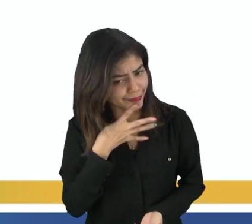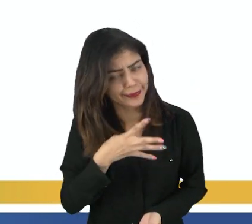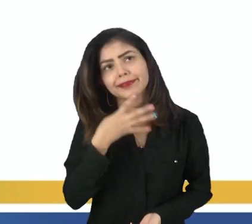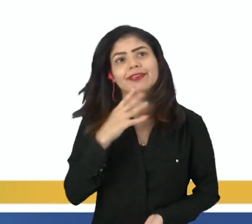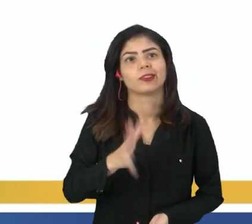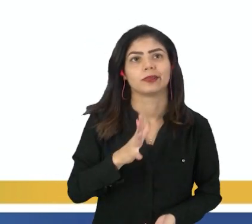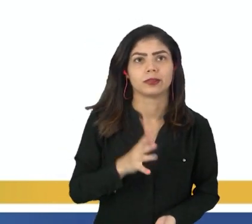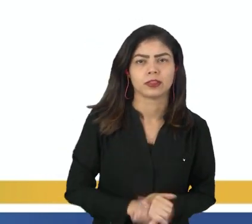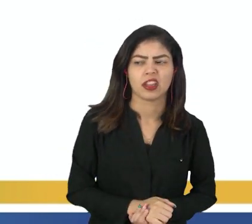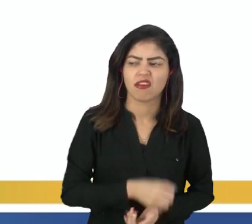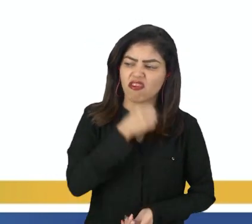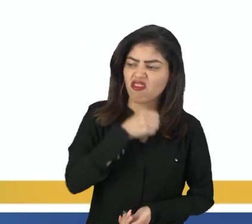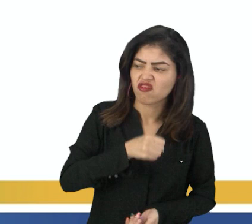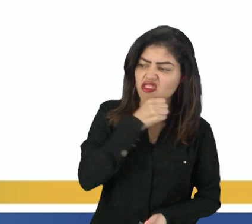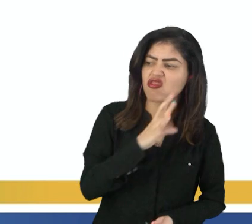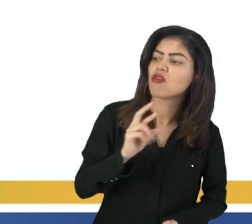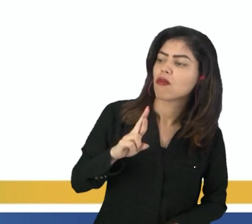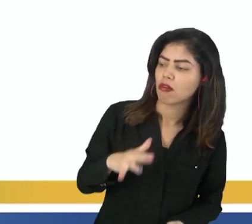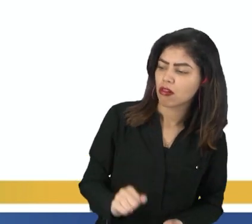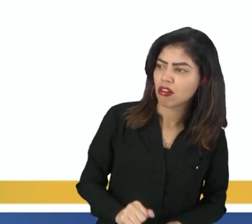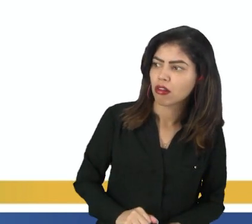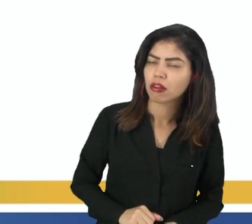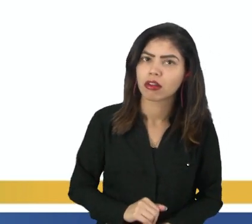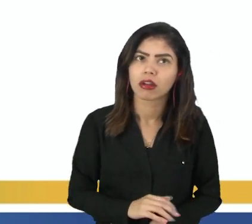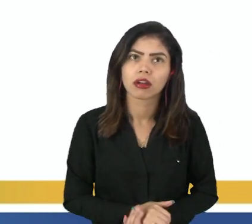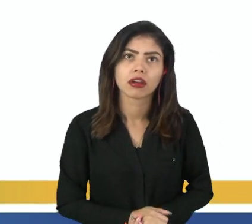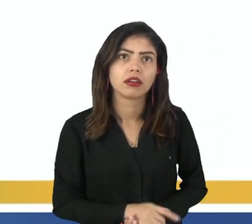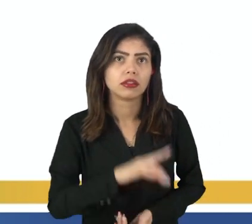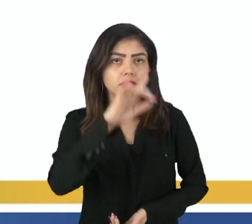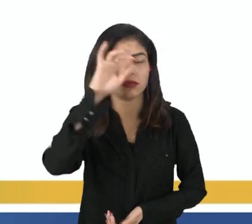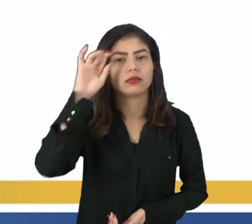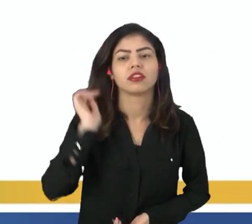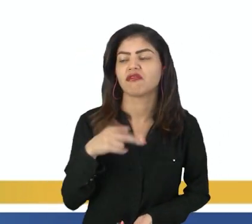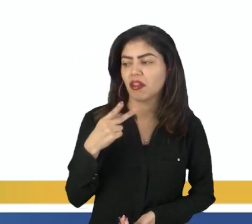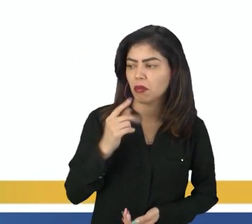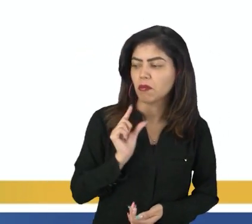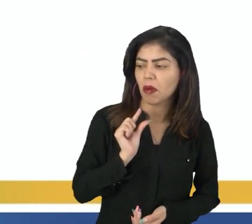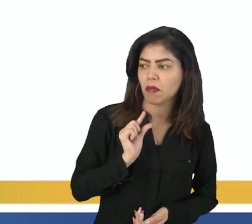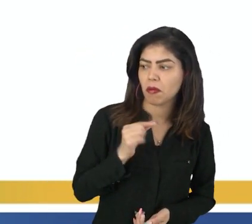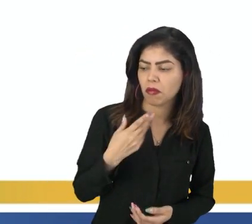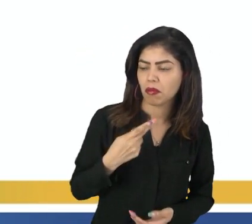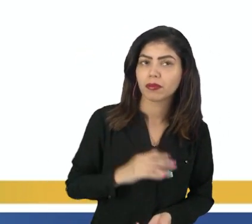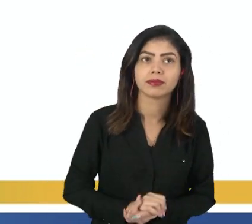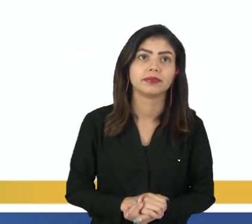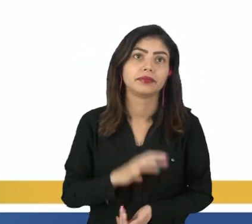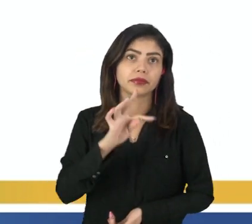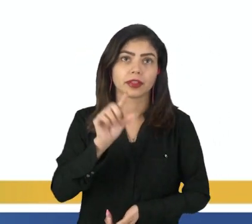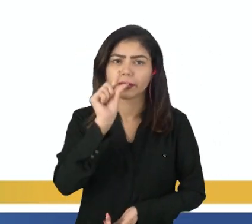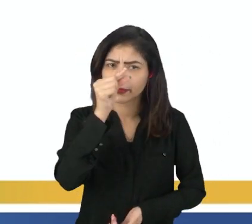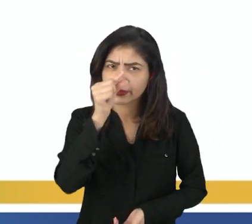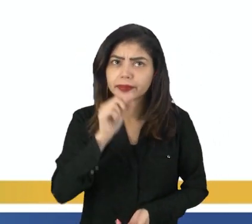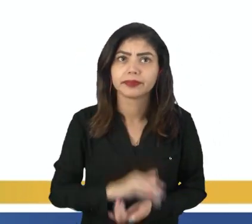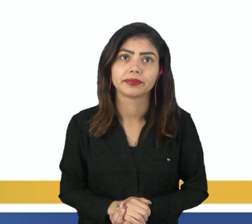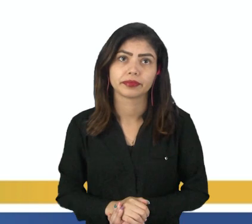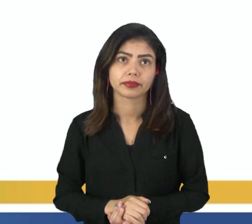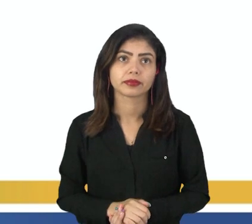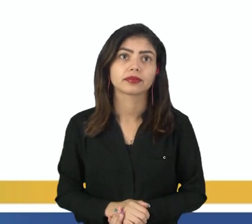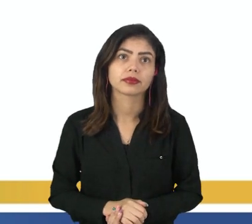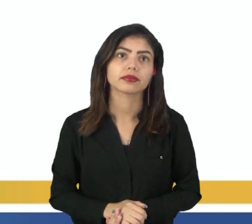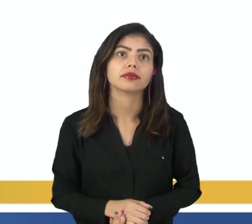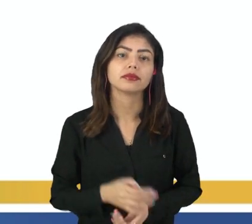termo, né? Essa velha coroca, de você aquela coisa tá resmungando, tiquinho, de tiquira,